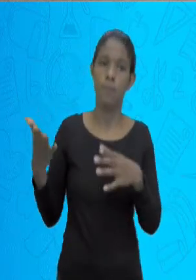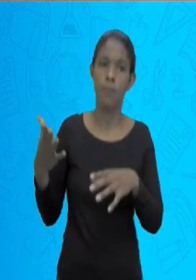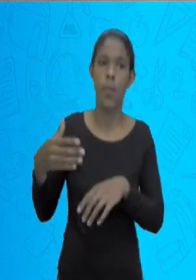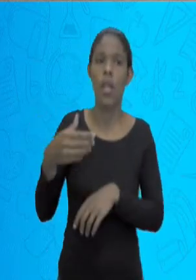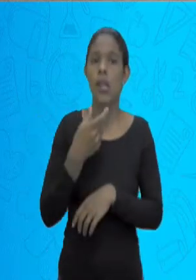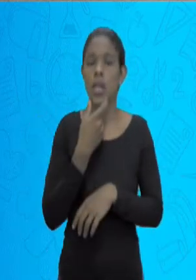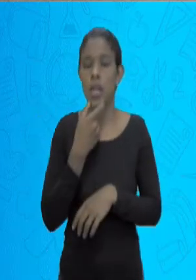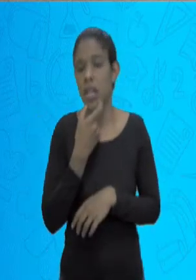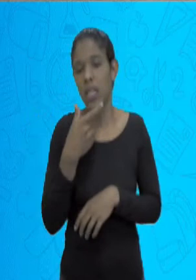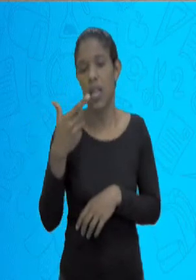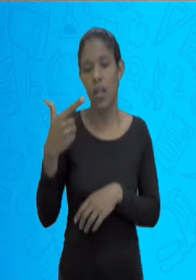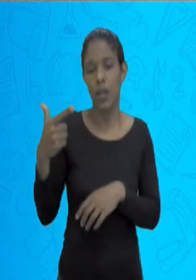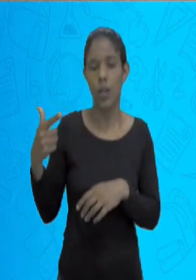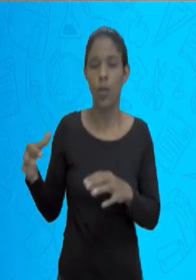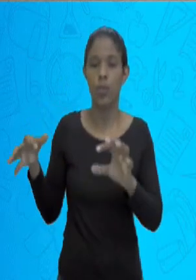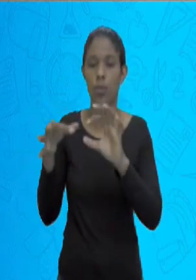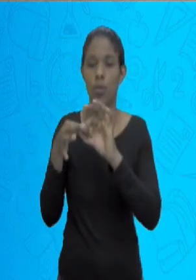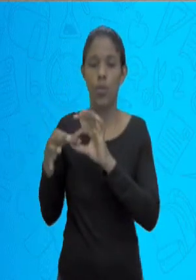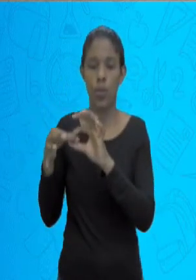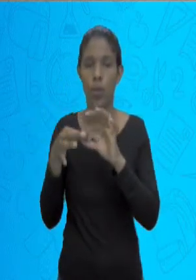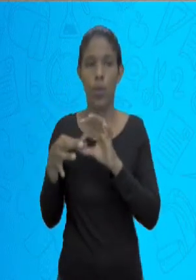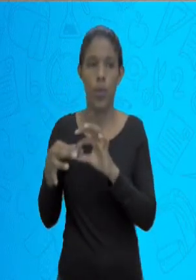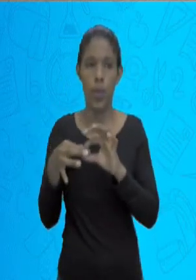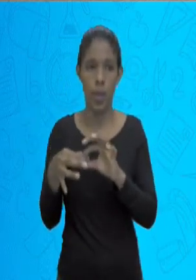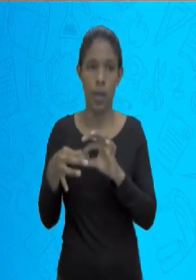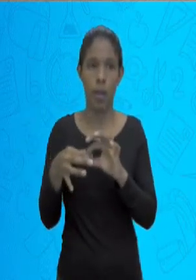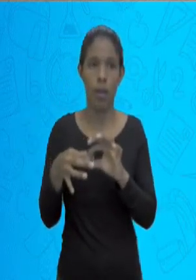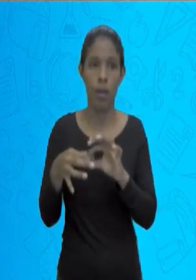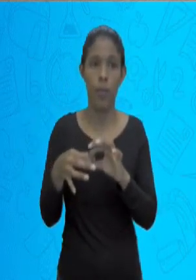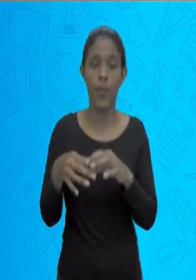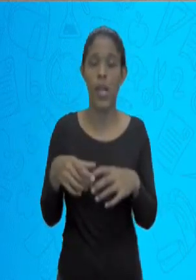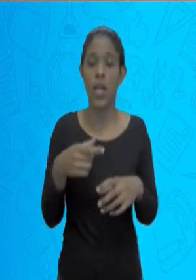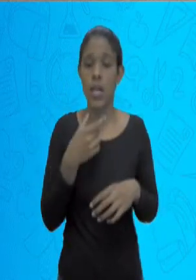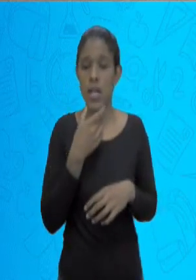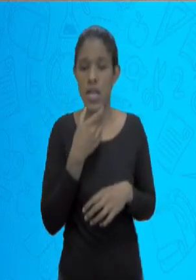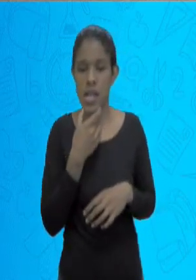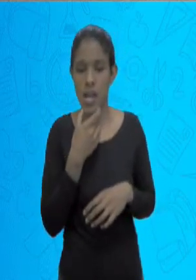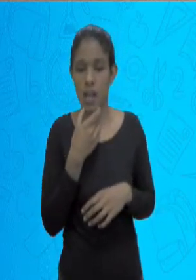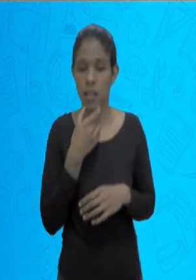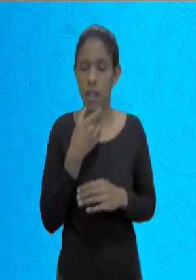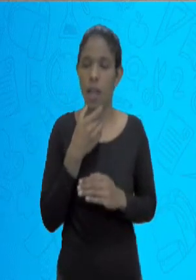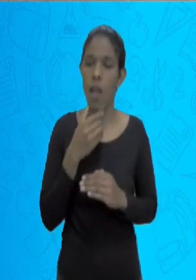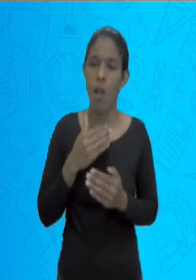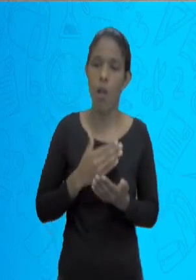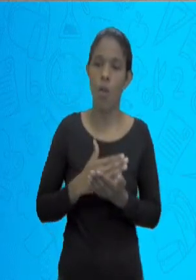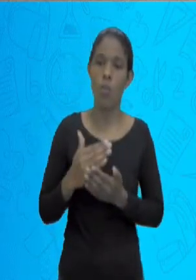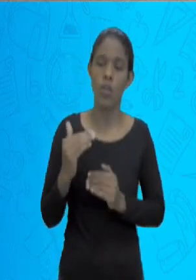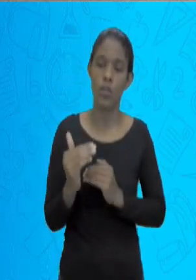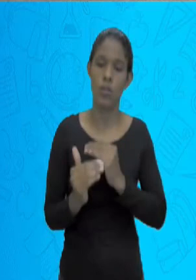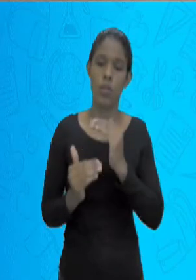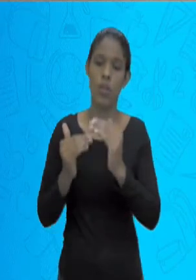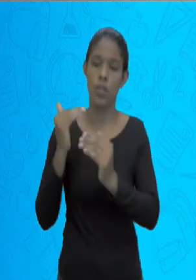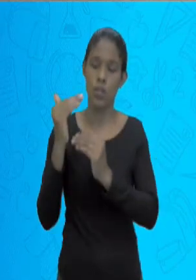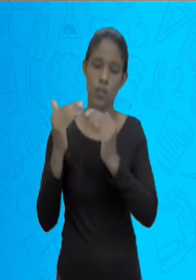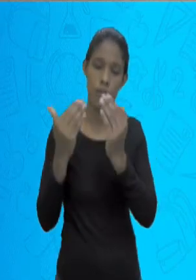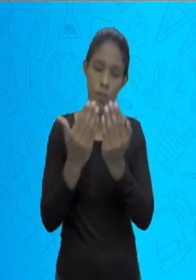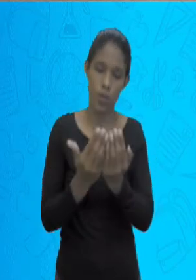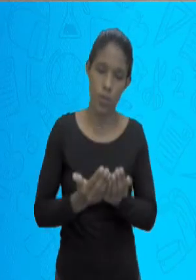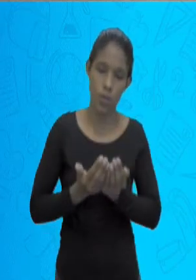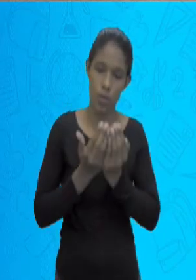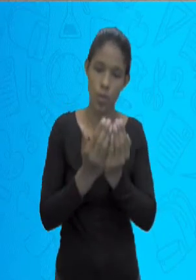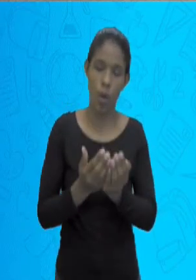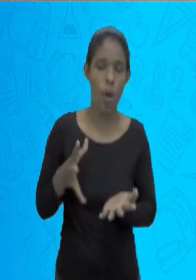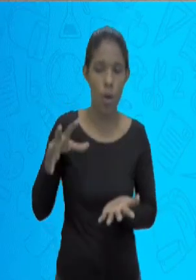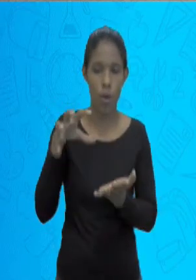permaneciam divididas e a Inglaterra adquiria a supremacia marítima e